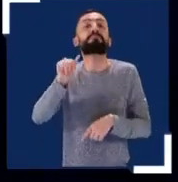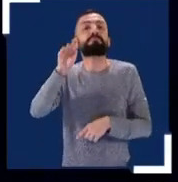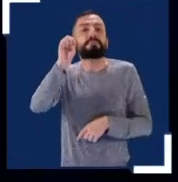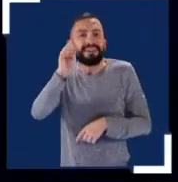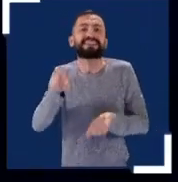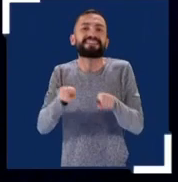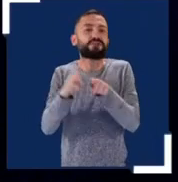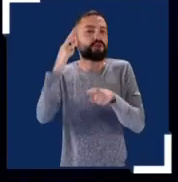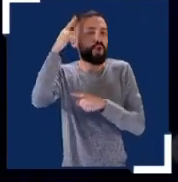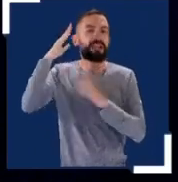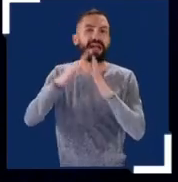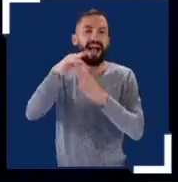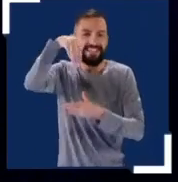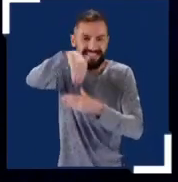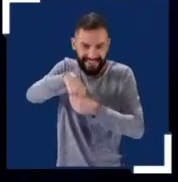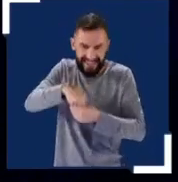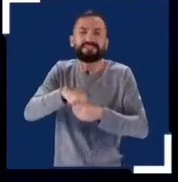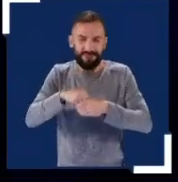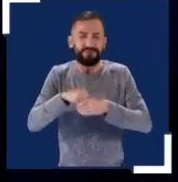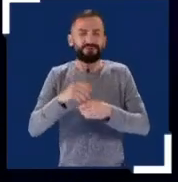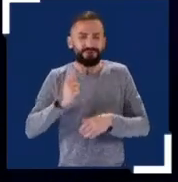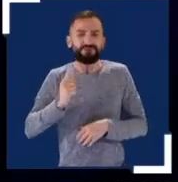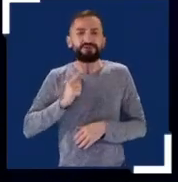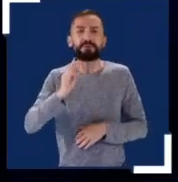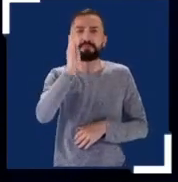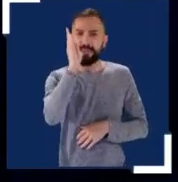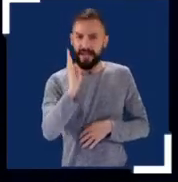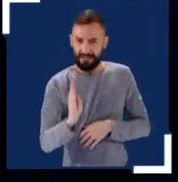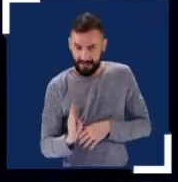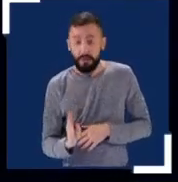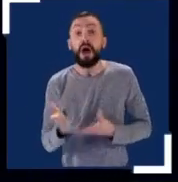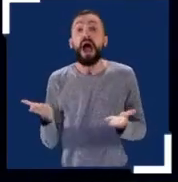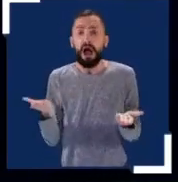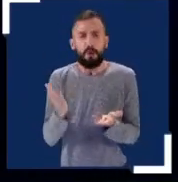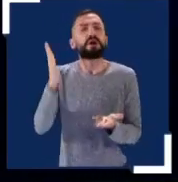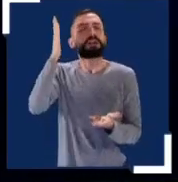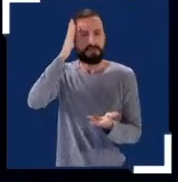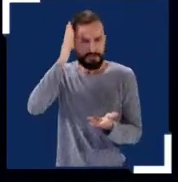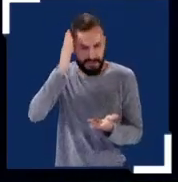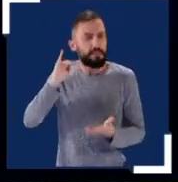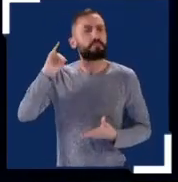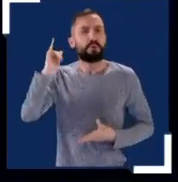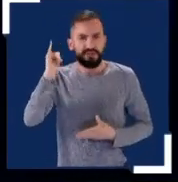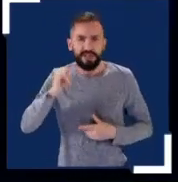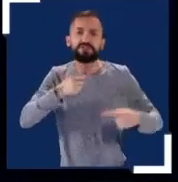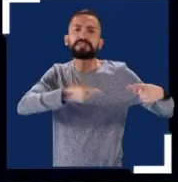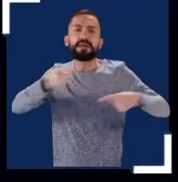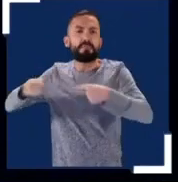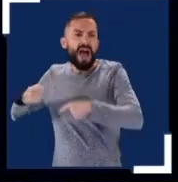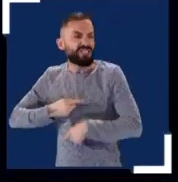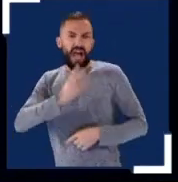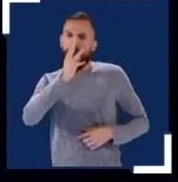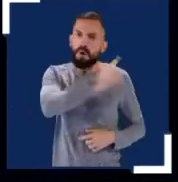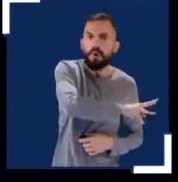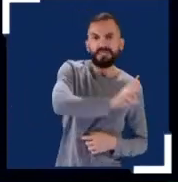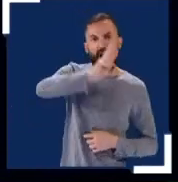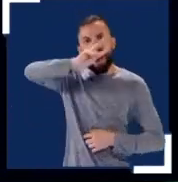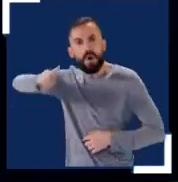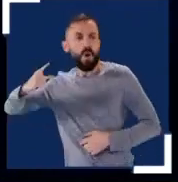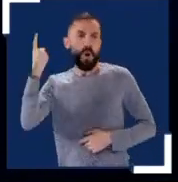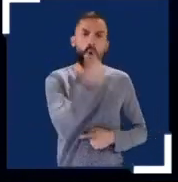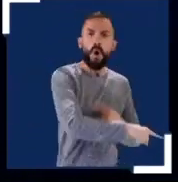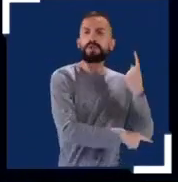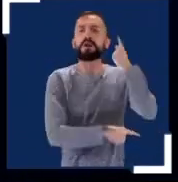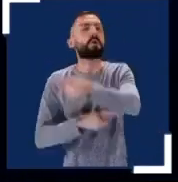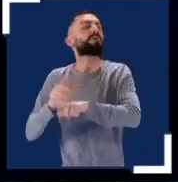todo o Brasil. Eu tenho a segurança de que vamos ter hoje um debate altivo, propositivo, sem ataques e valorizando as